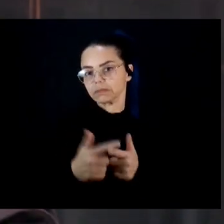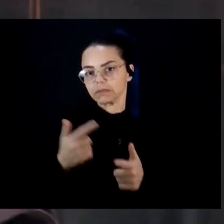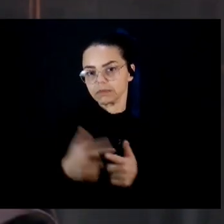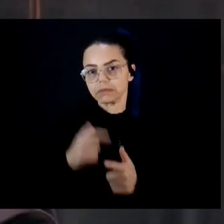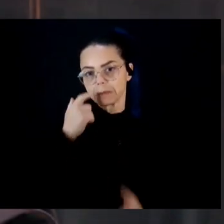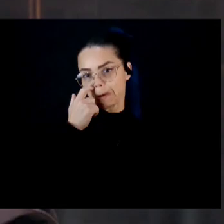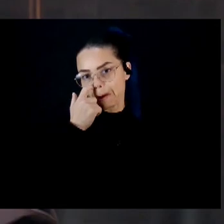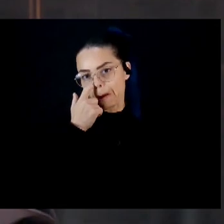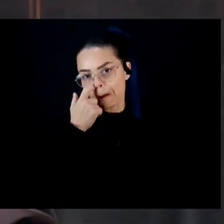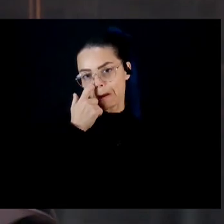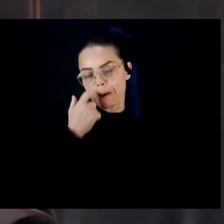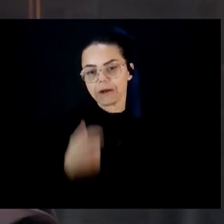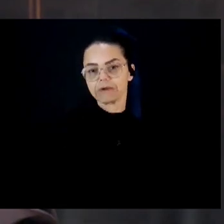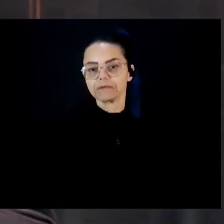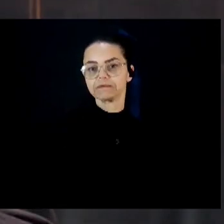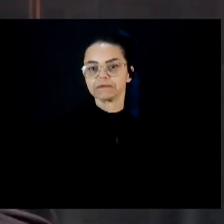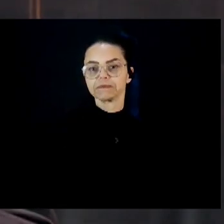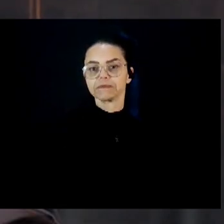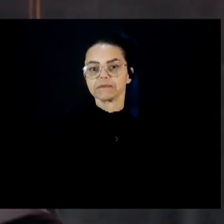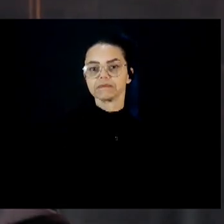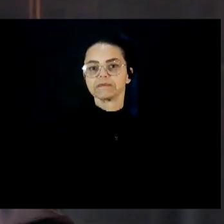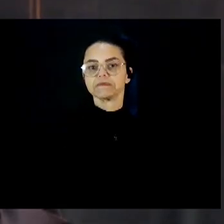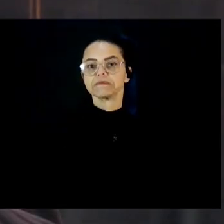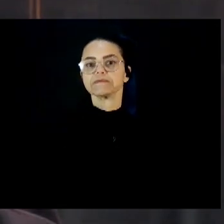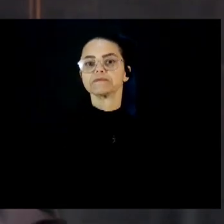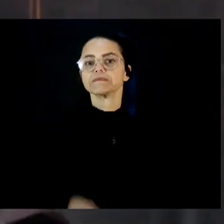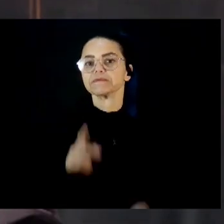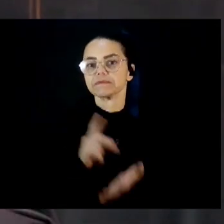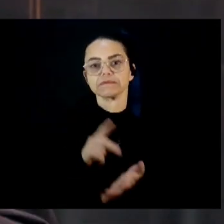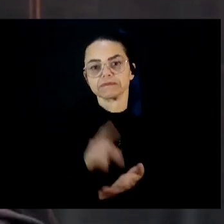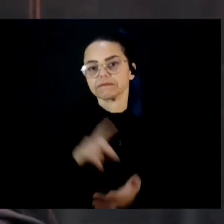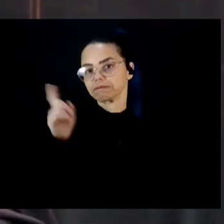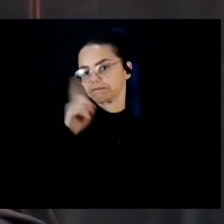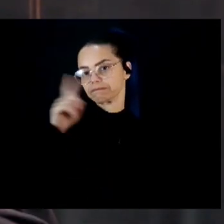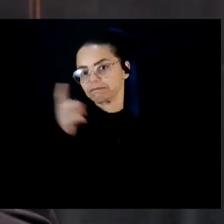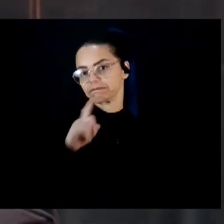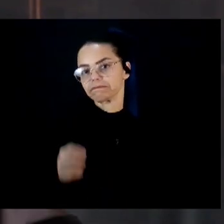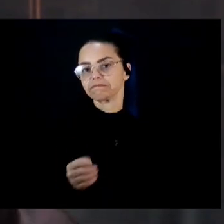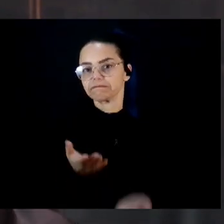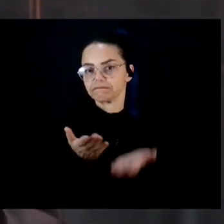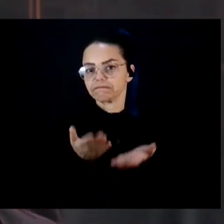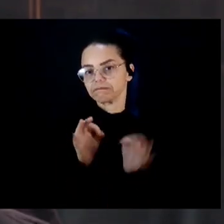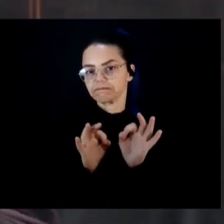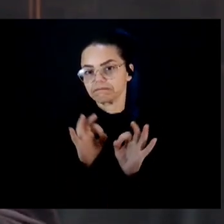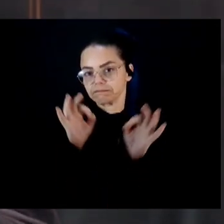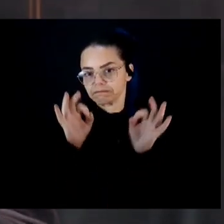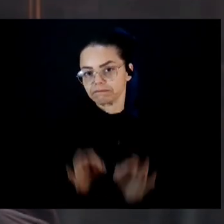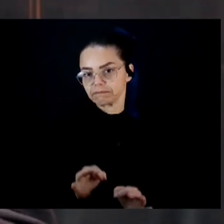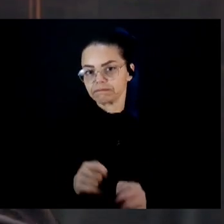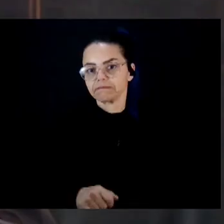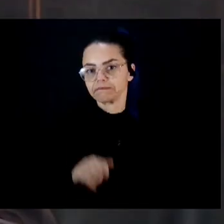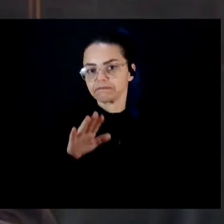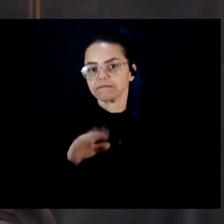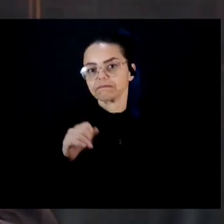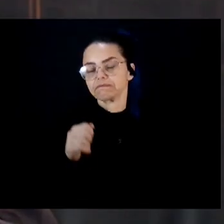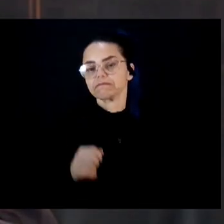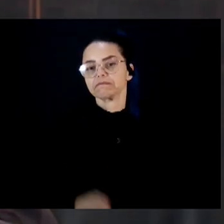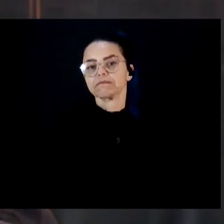que está sendo entregue no suplemento, na verdade, não está sendo dosado direito, é mais ou menos, não